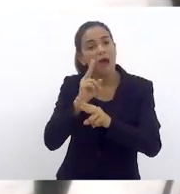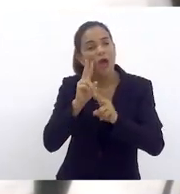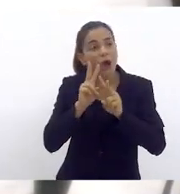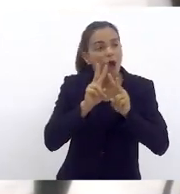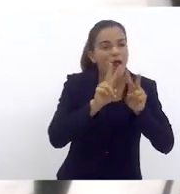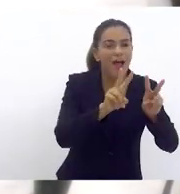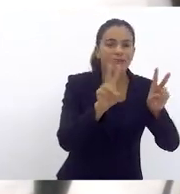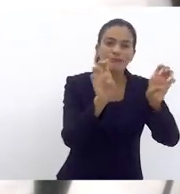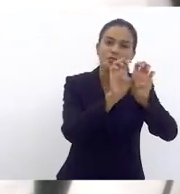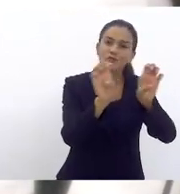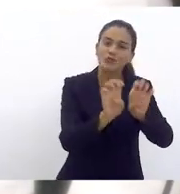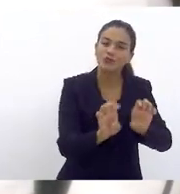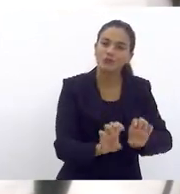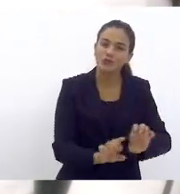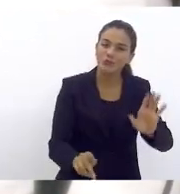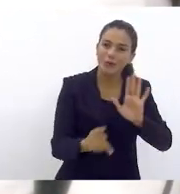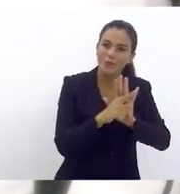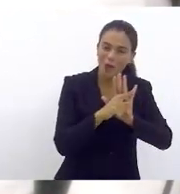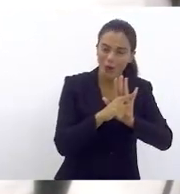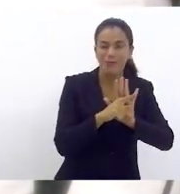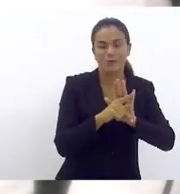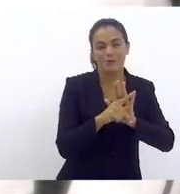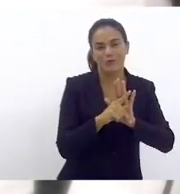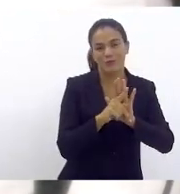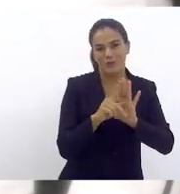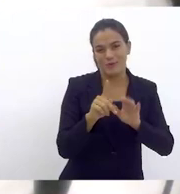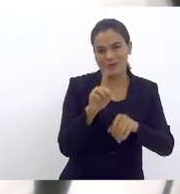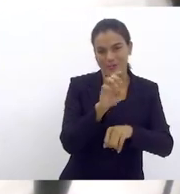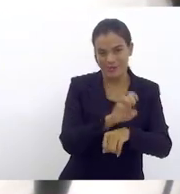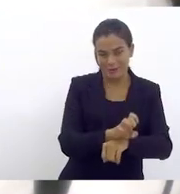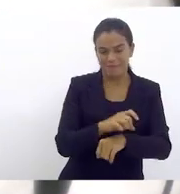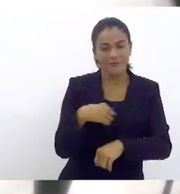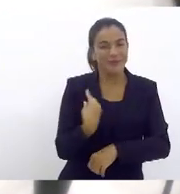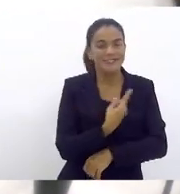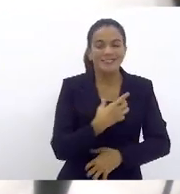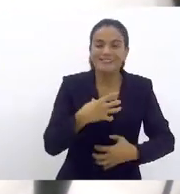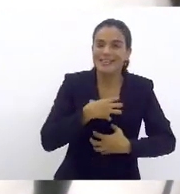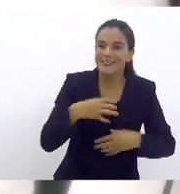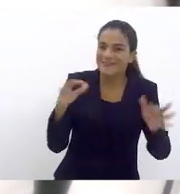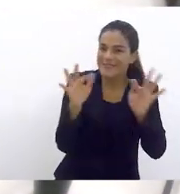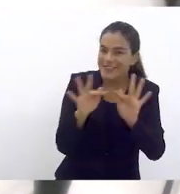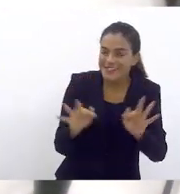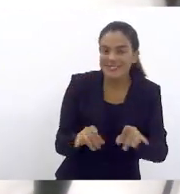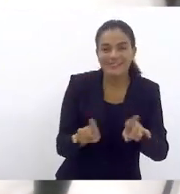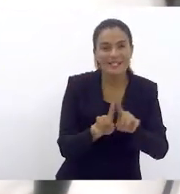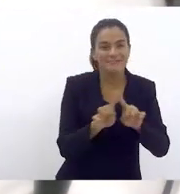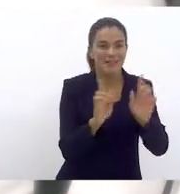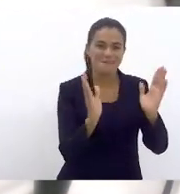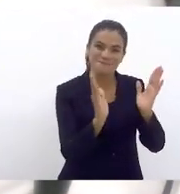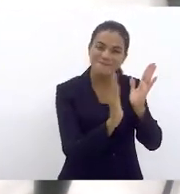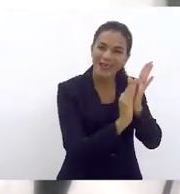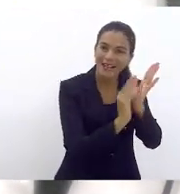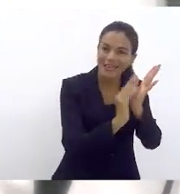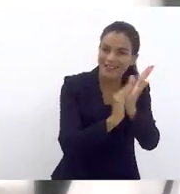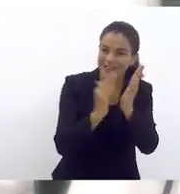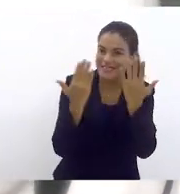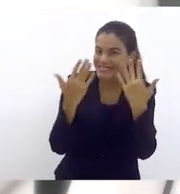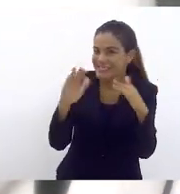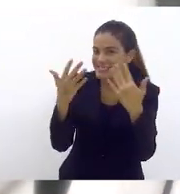de estado é de forma permanente então a gente fica muito feliz com isso parabenizar todos os